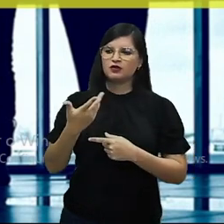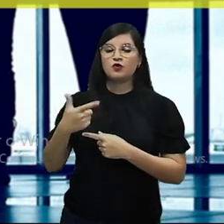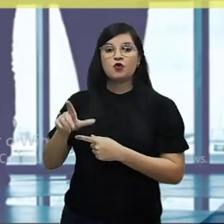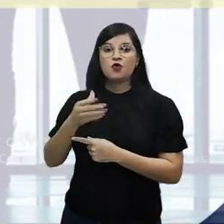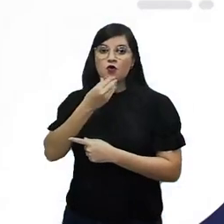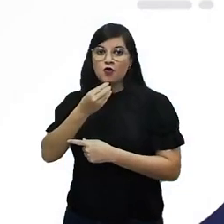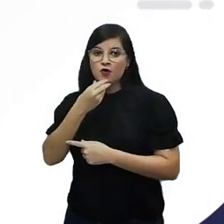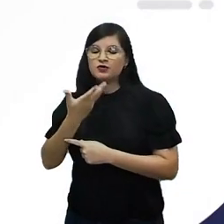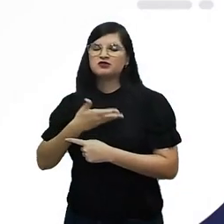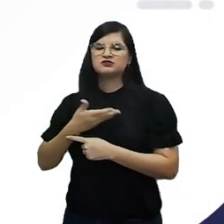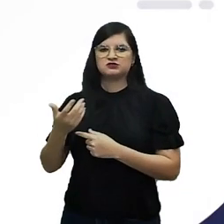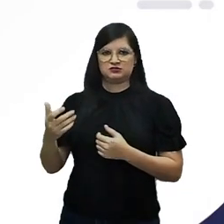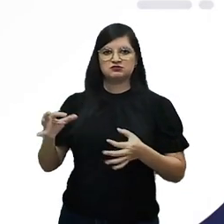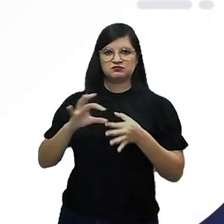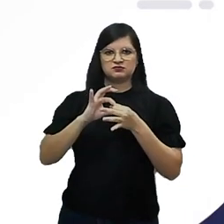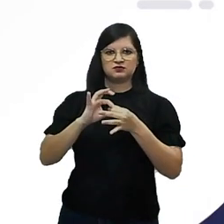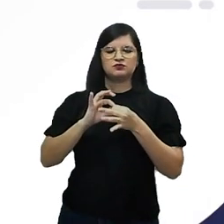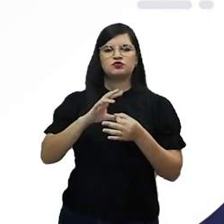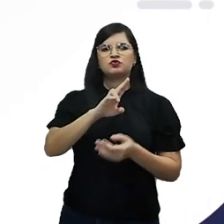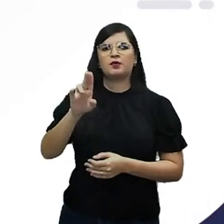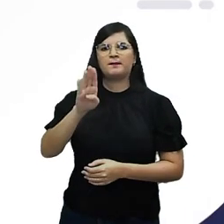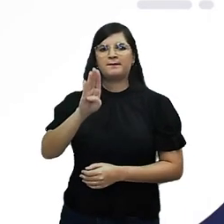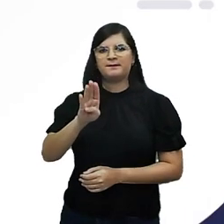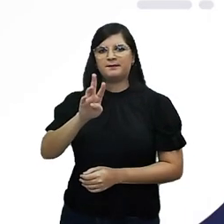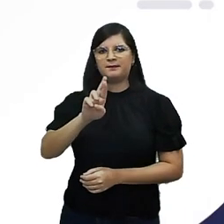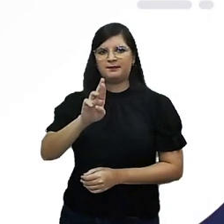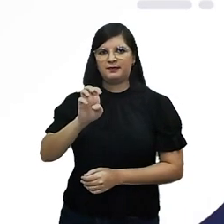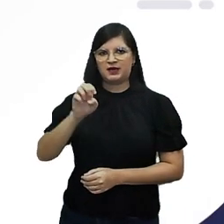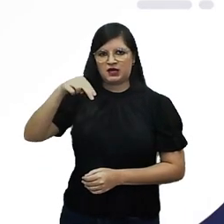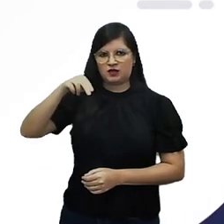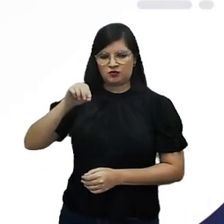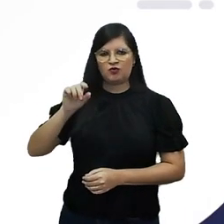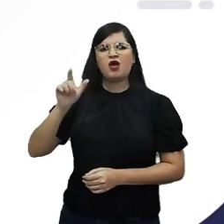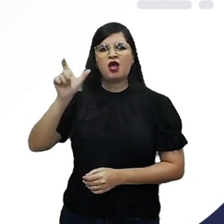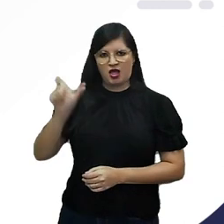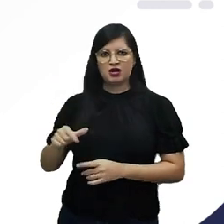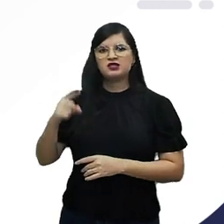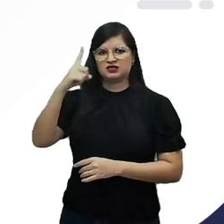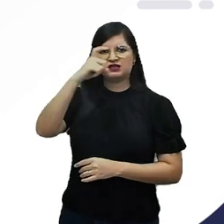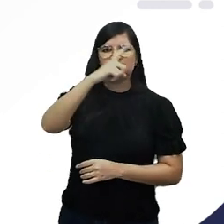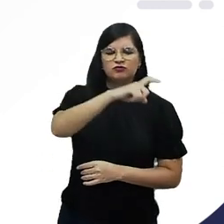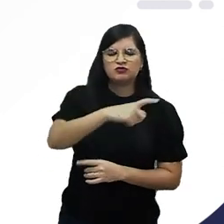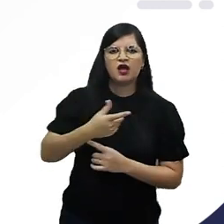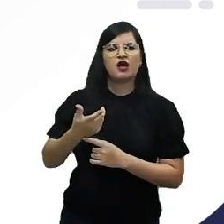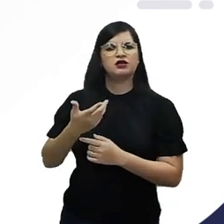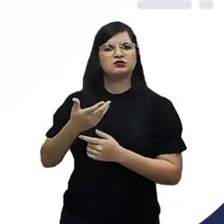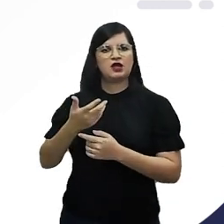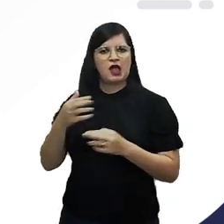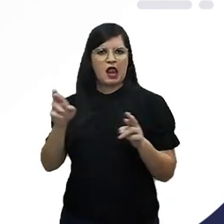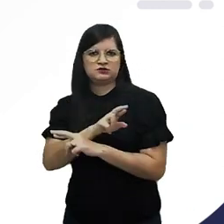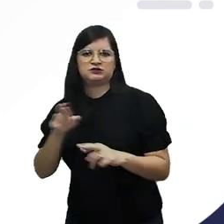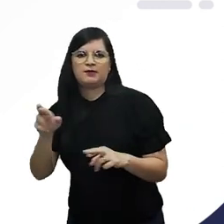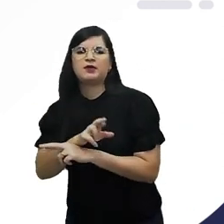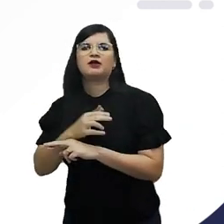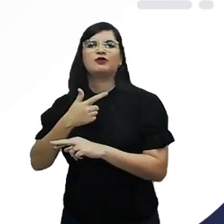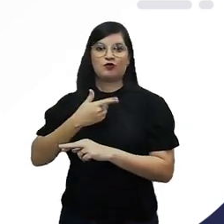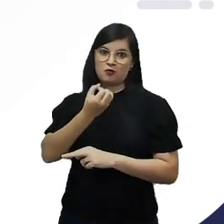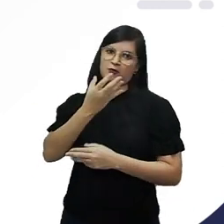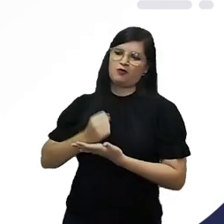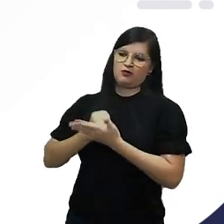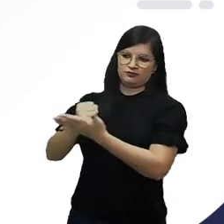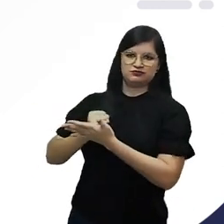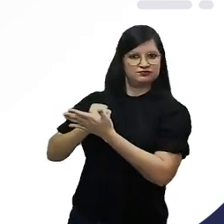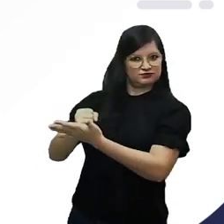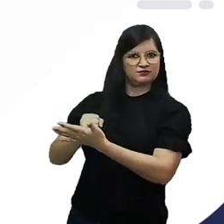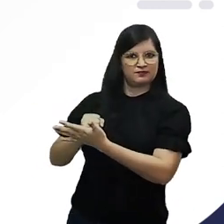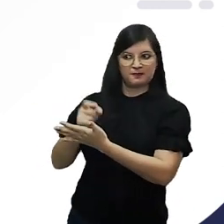Breno. O Breno, ele tinha muita dificuldade com o relacionamento interpessoal. Nisso eu sou muito bom, então eu complementei Breno nisso. Já Breno,